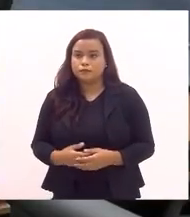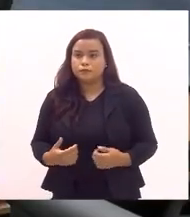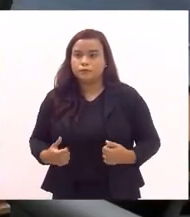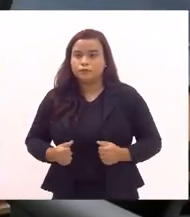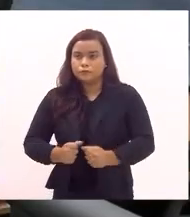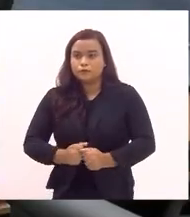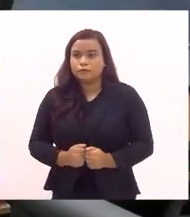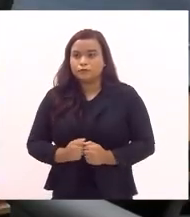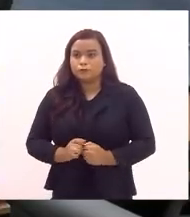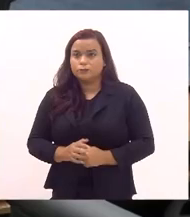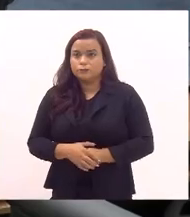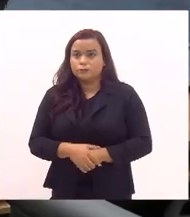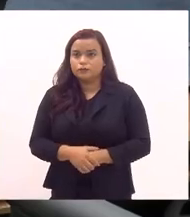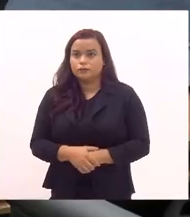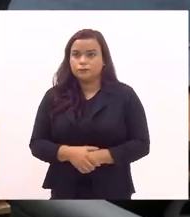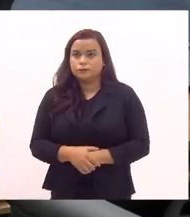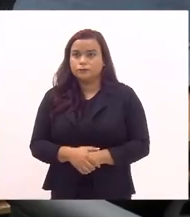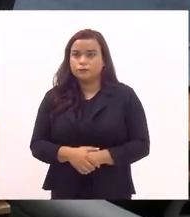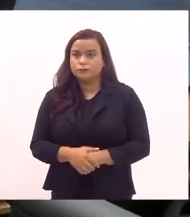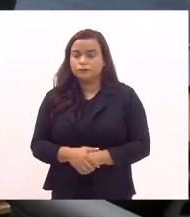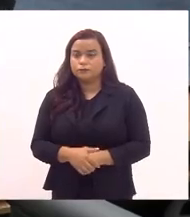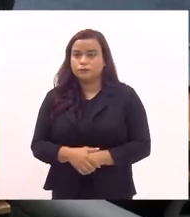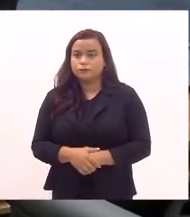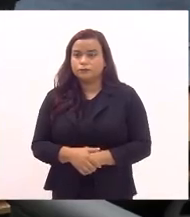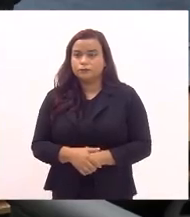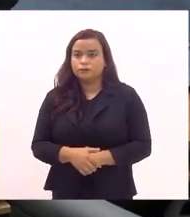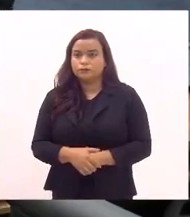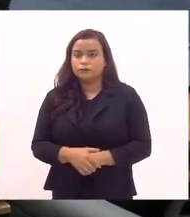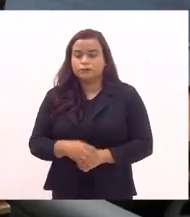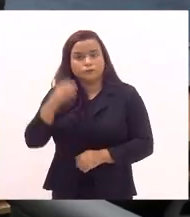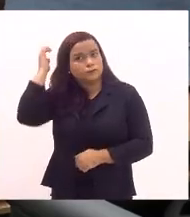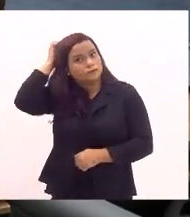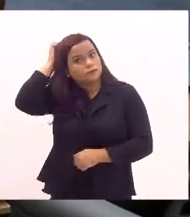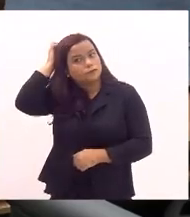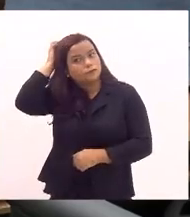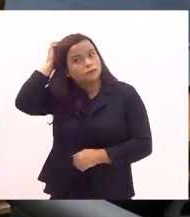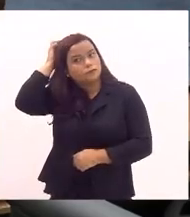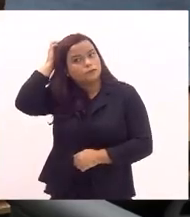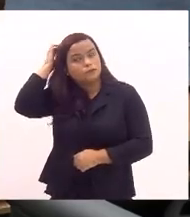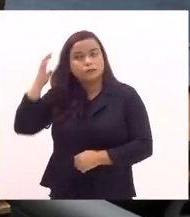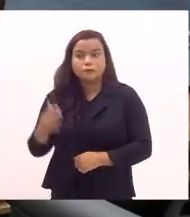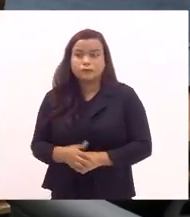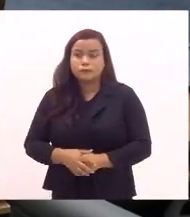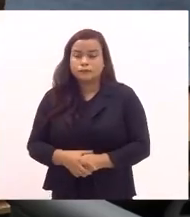E quanto é o Projeto botar o resultado Coronel Salema